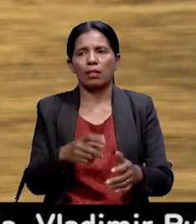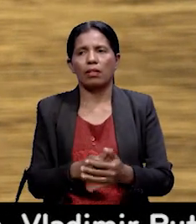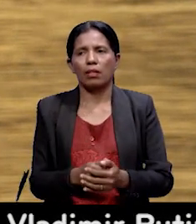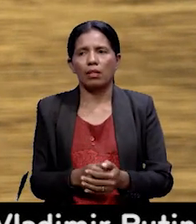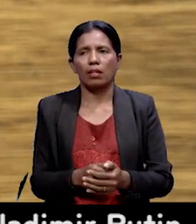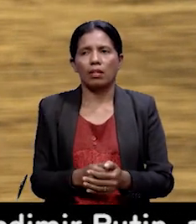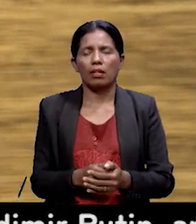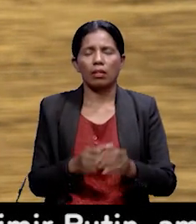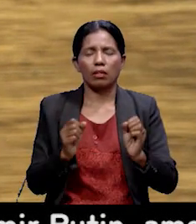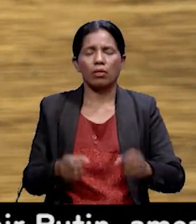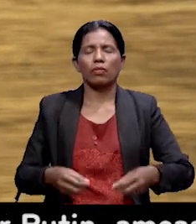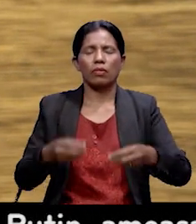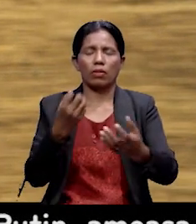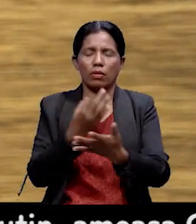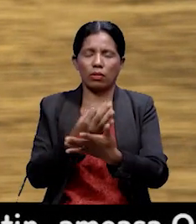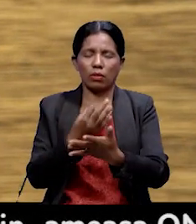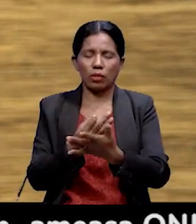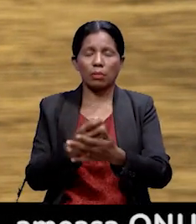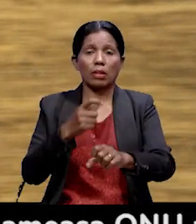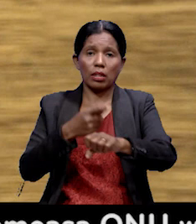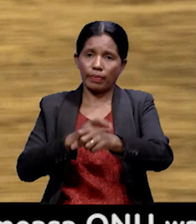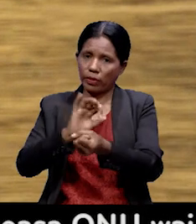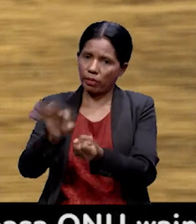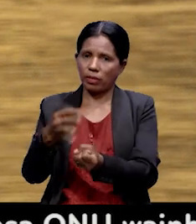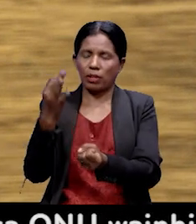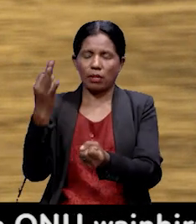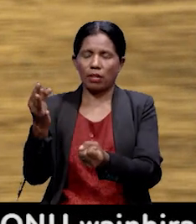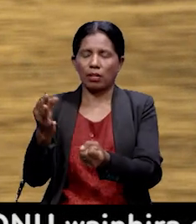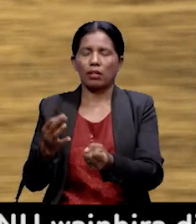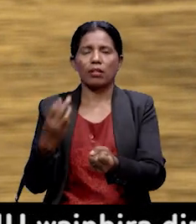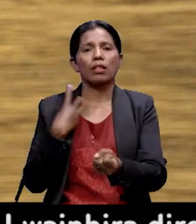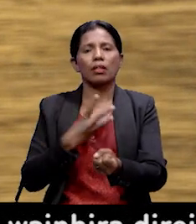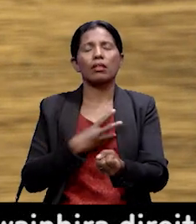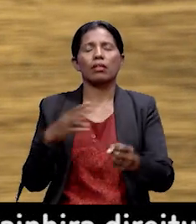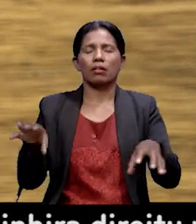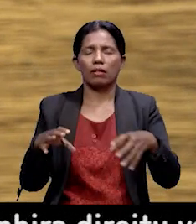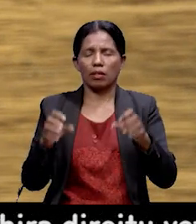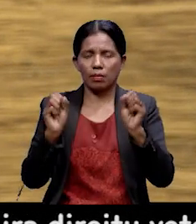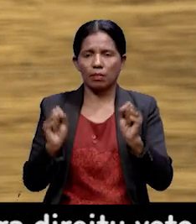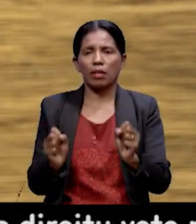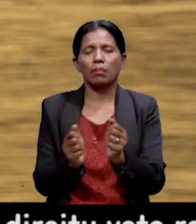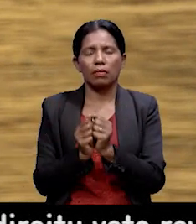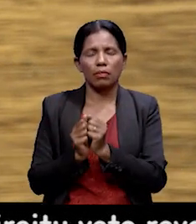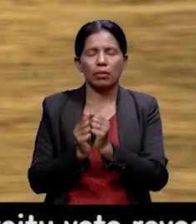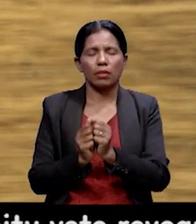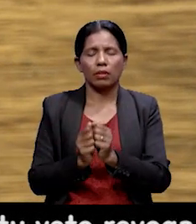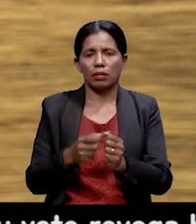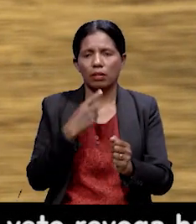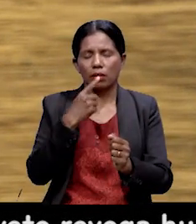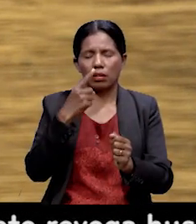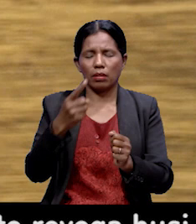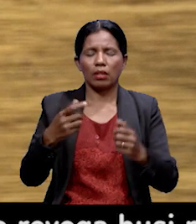perda de rendimentos durante a crise pandémica e que os idosos, os portadores de